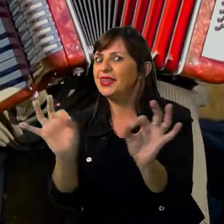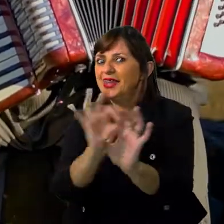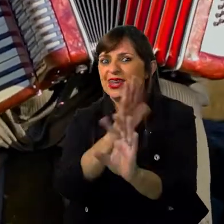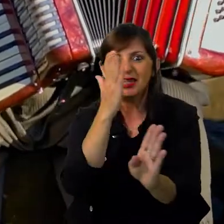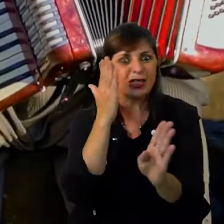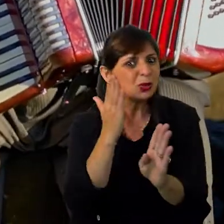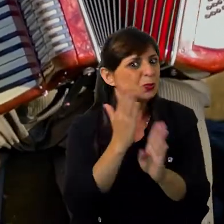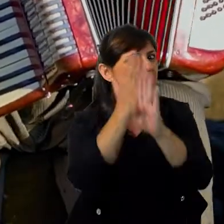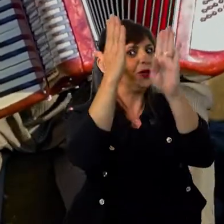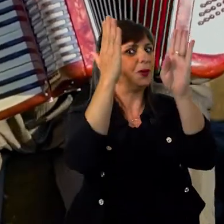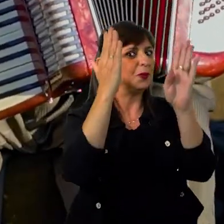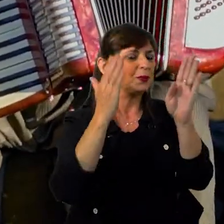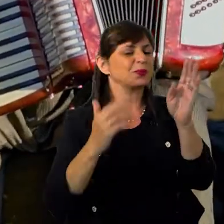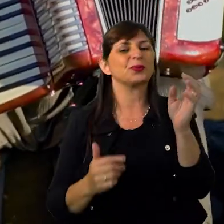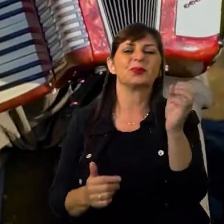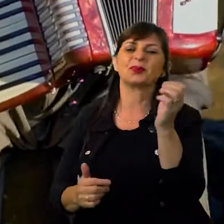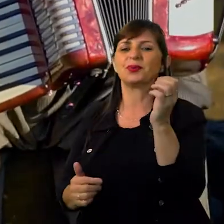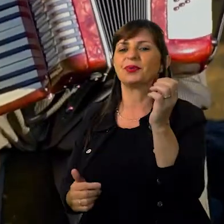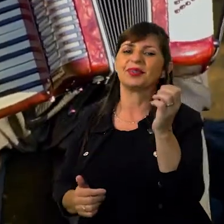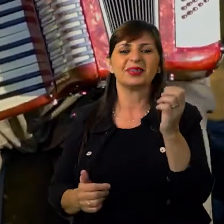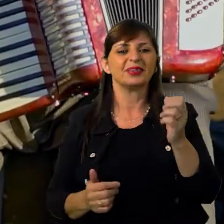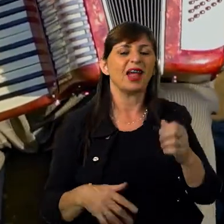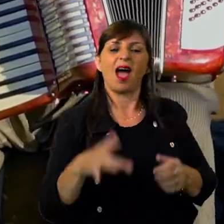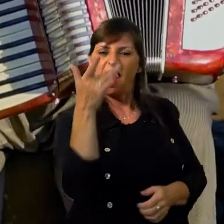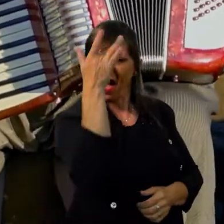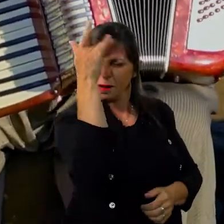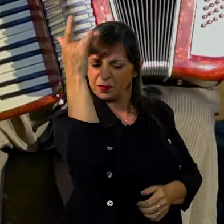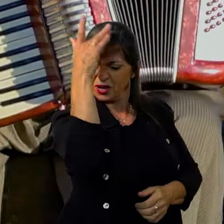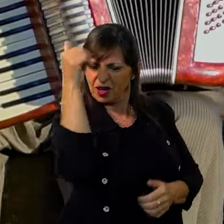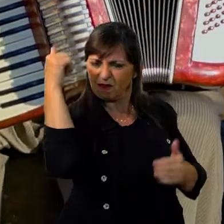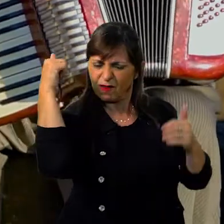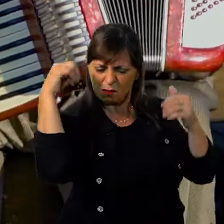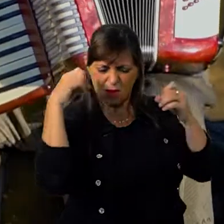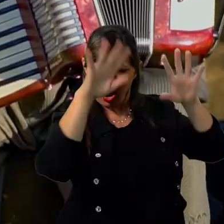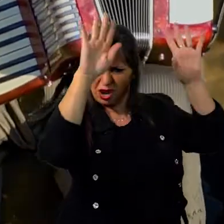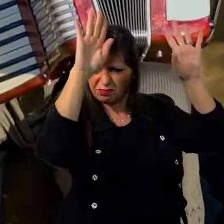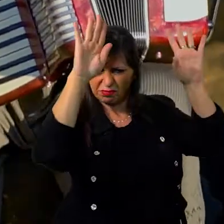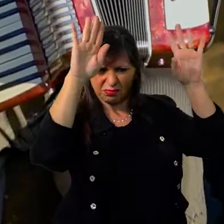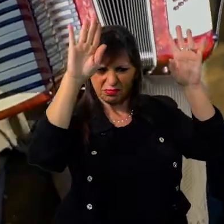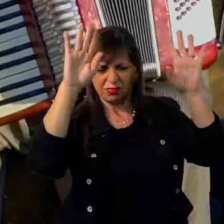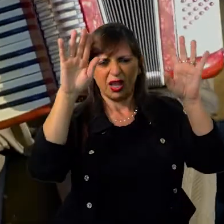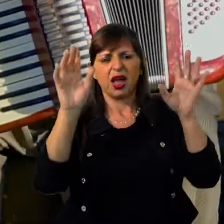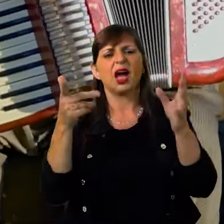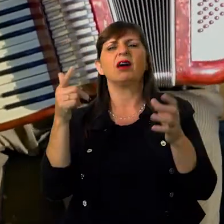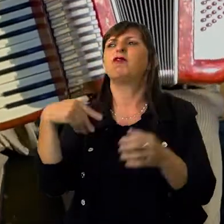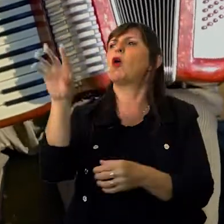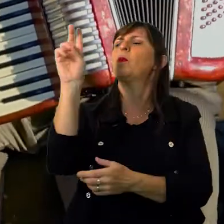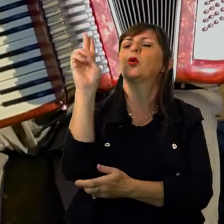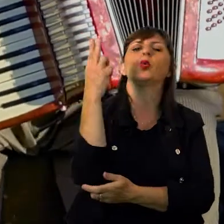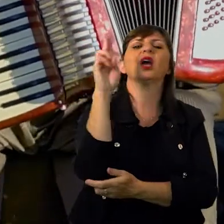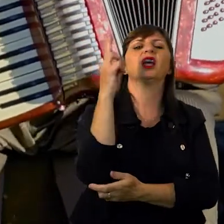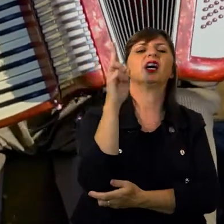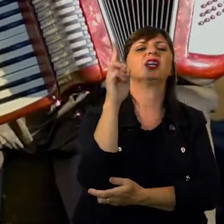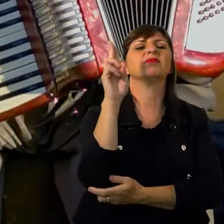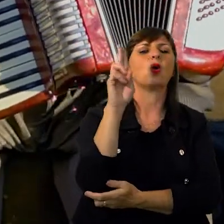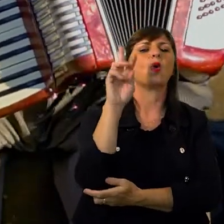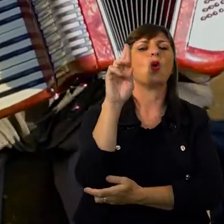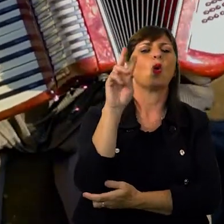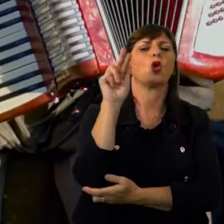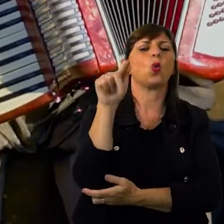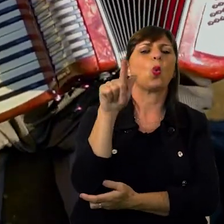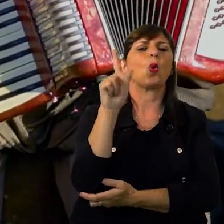eu vou soltar minha avó balsa no rio borra ver Maravilha que